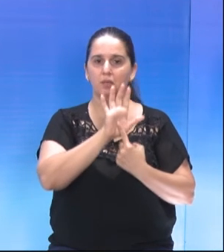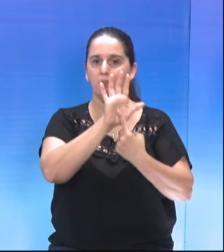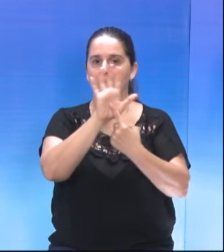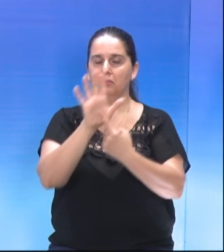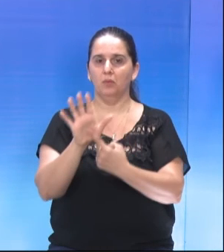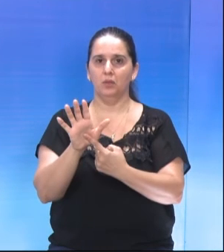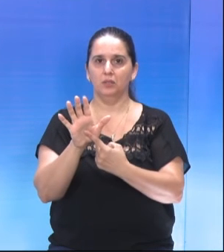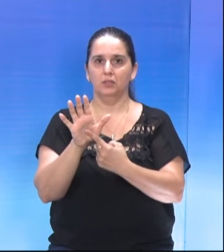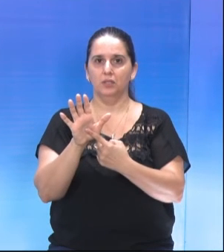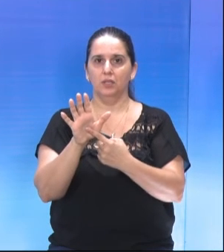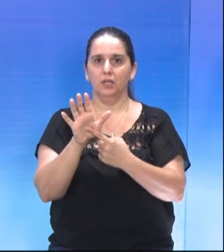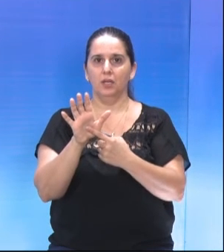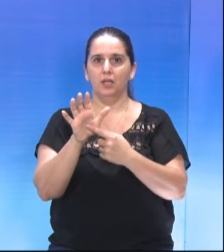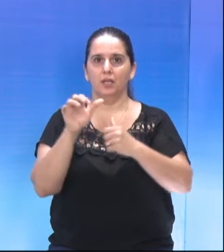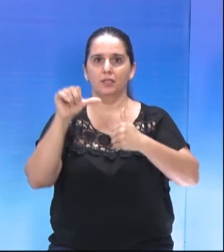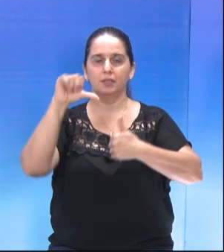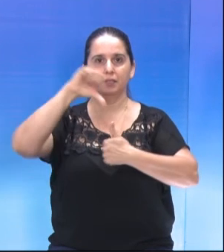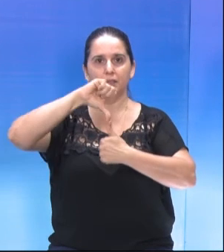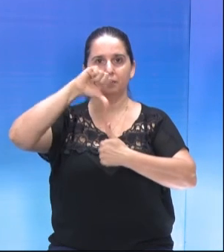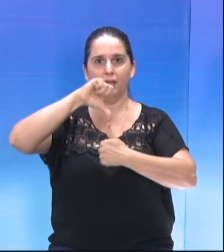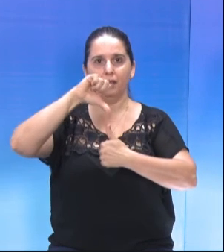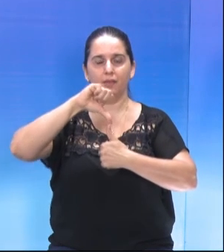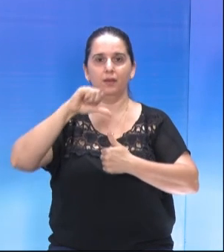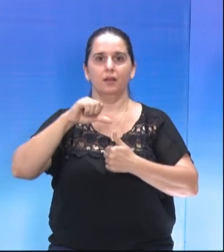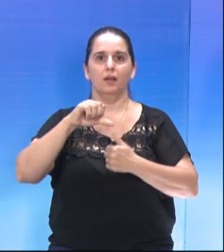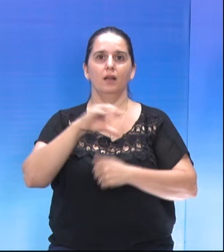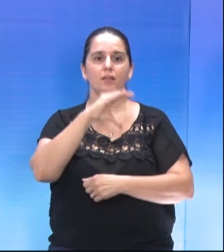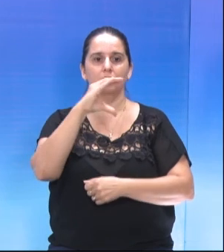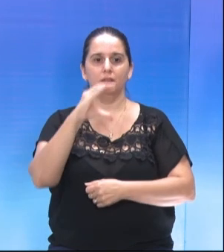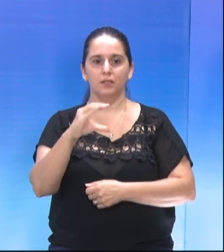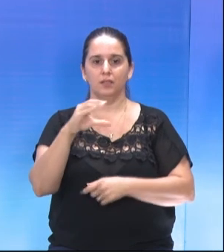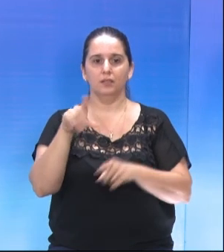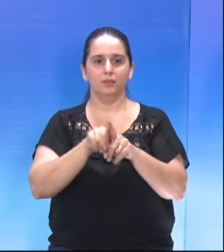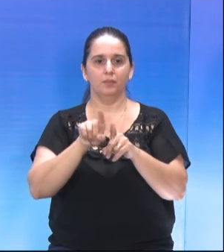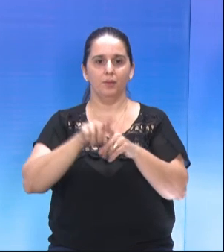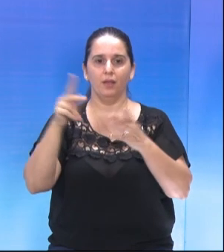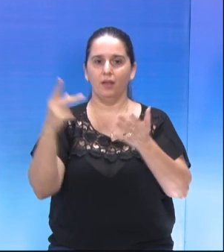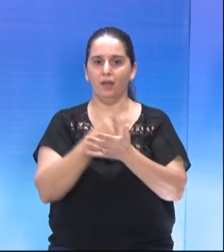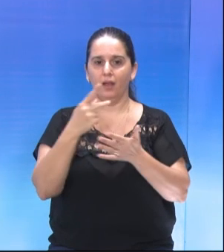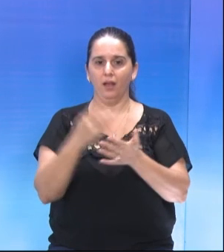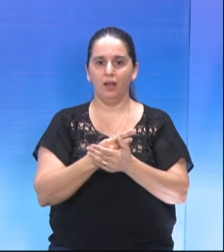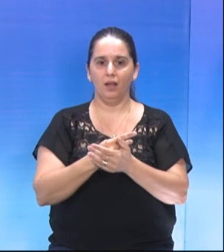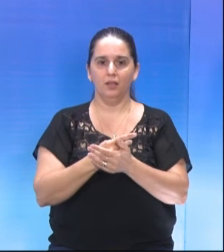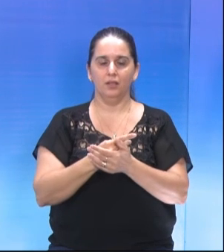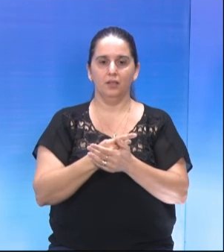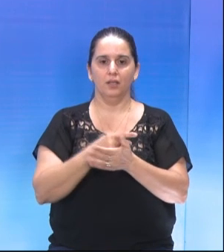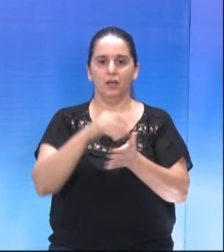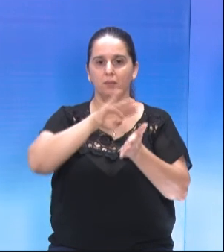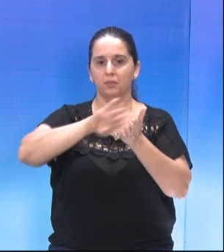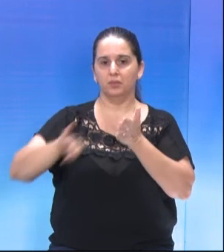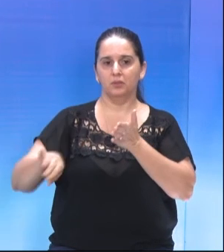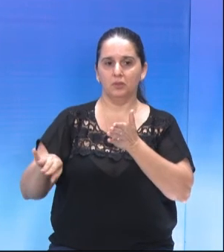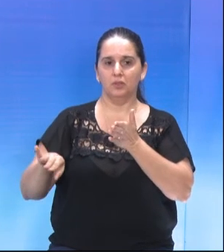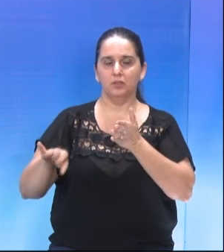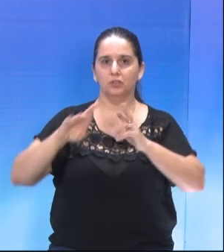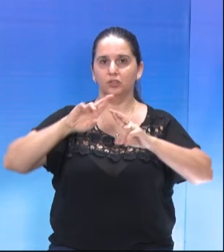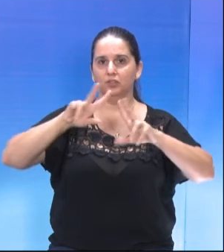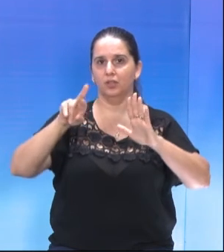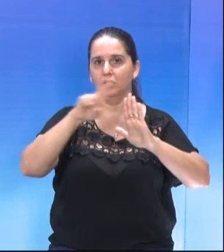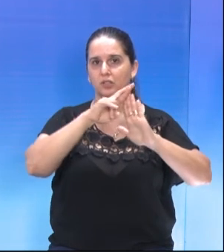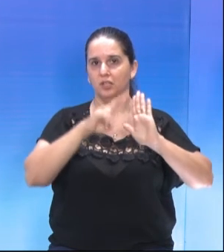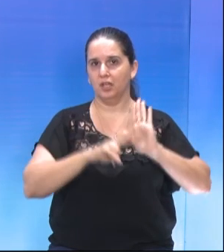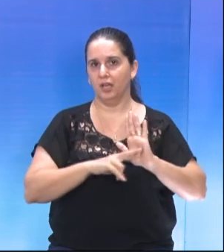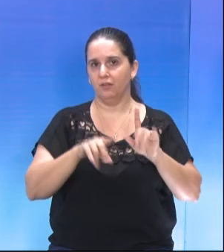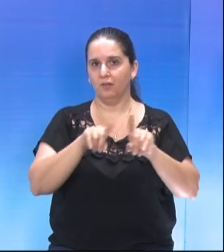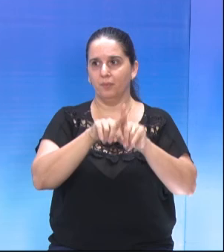Vertical não apresenta formas simétricas, a letra C também é incorreta porque a obra abandona a regularidade, mas nem